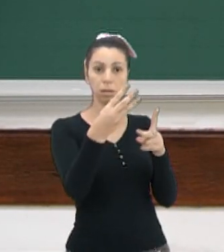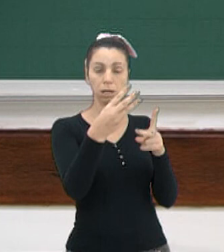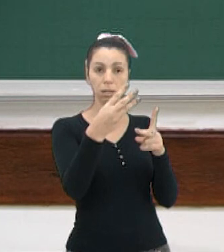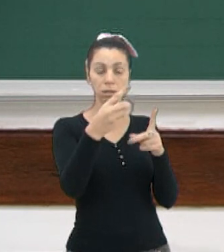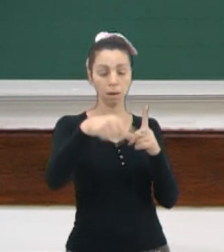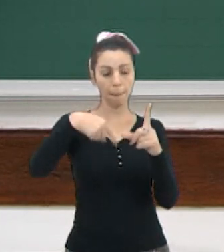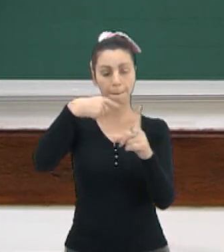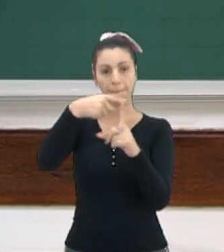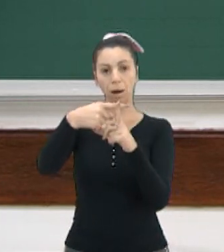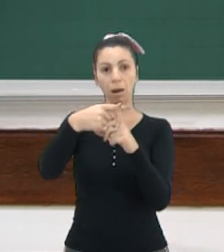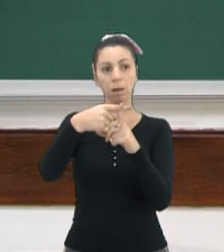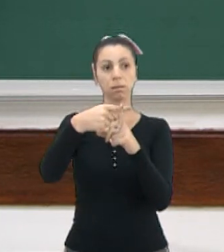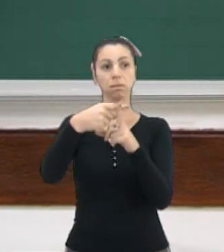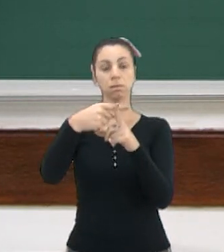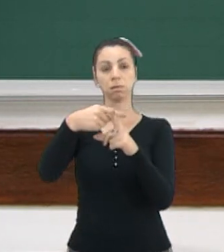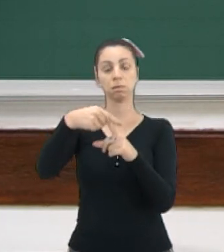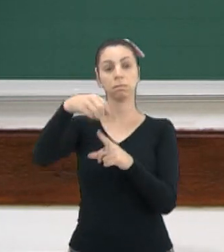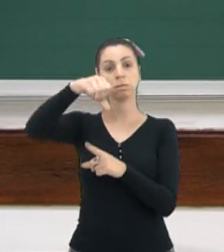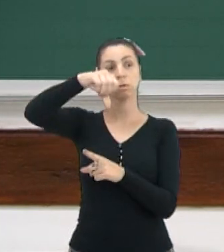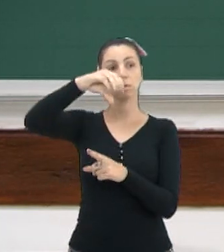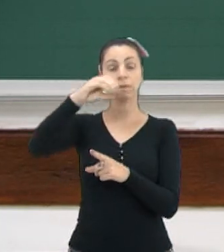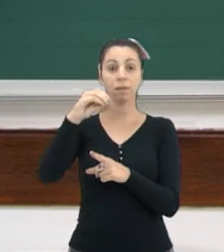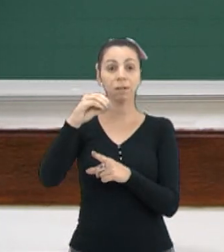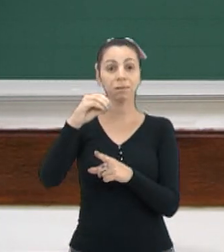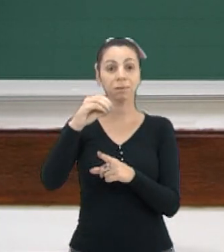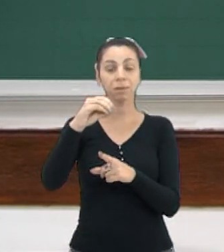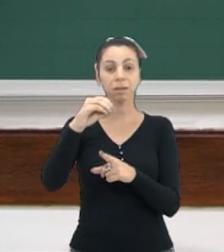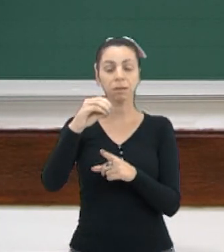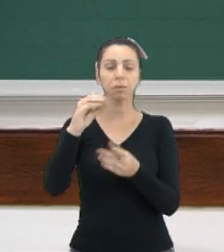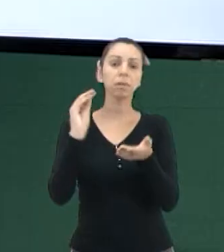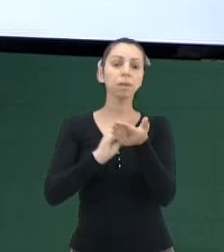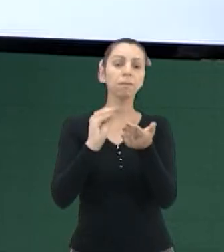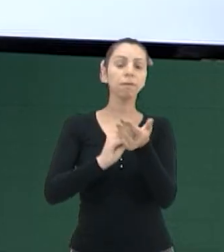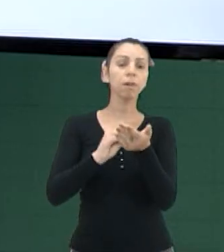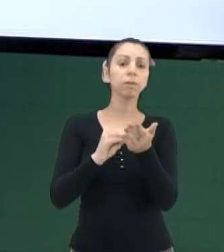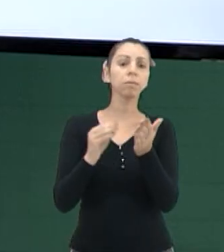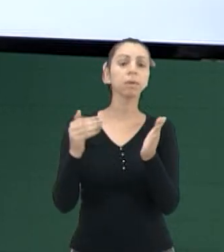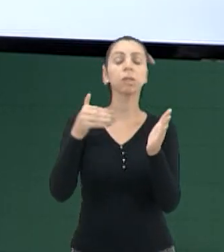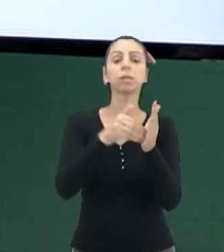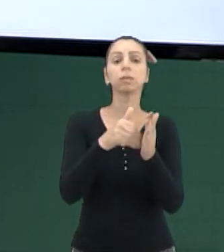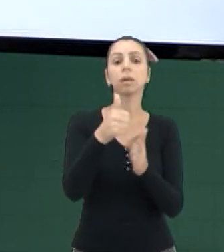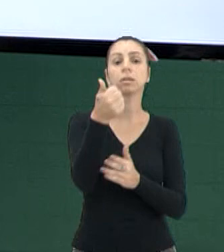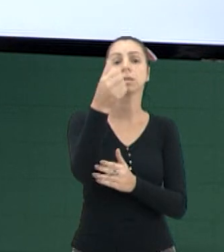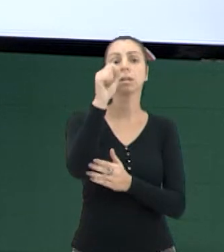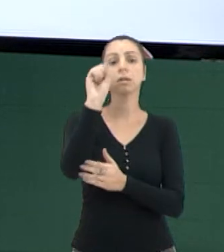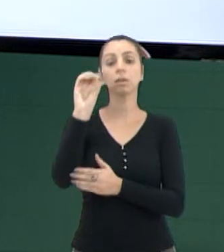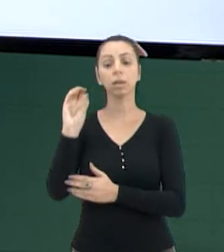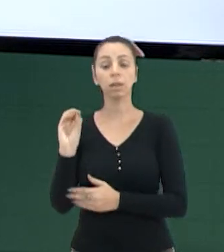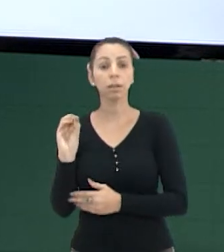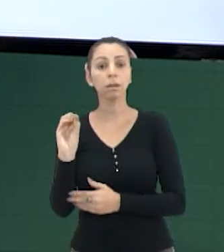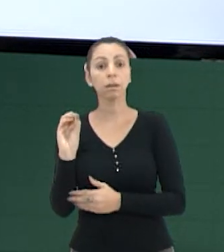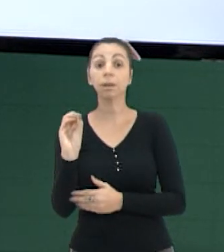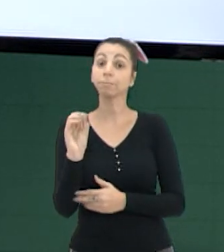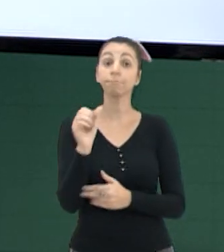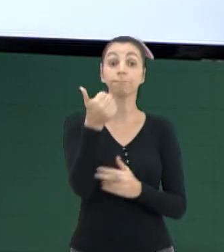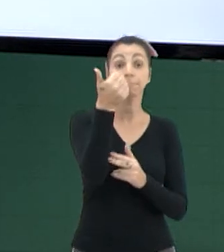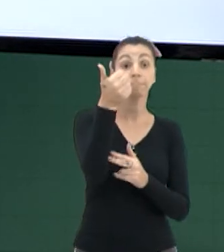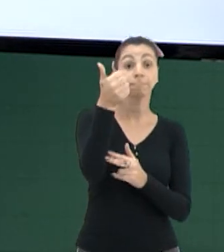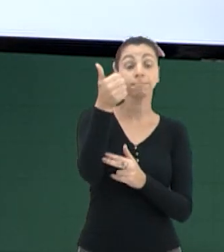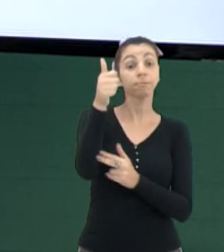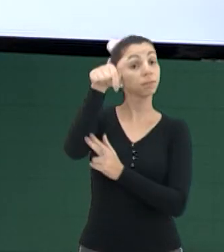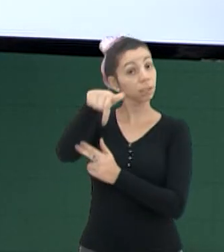para 180 vai ser igual a 17 graus. Então, vejam, se eu somar 17